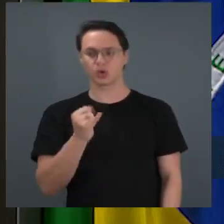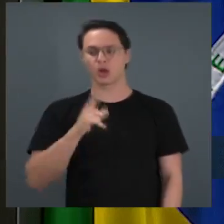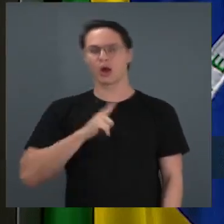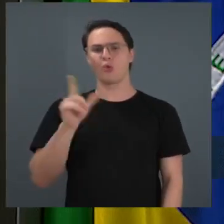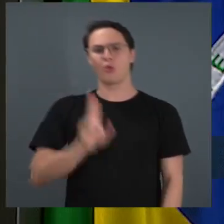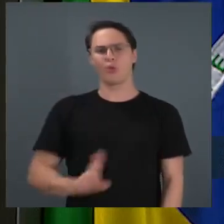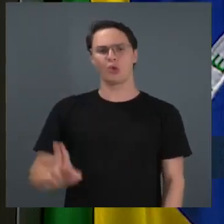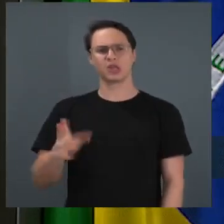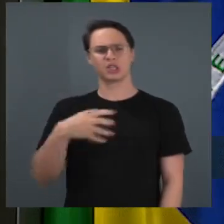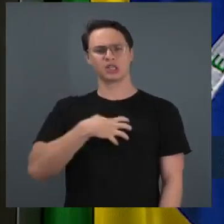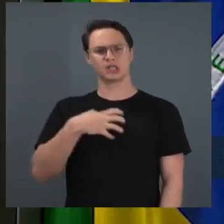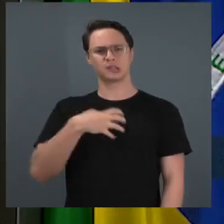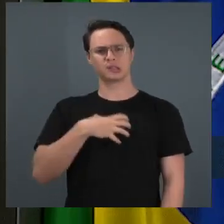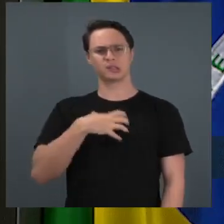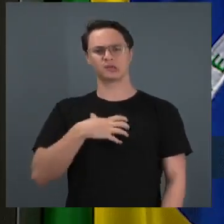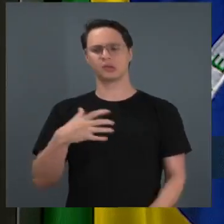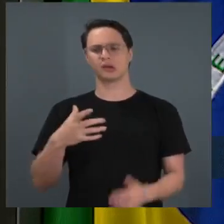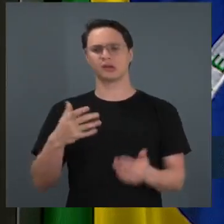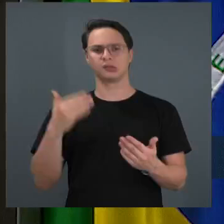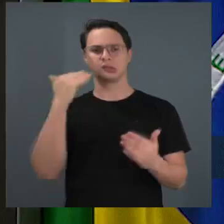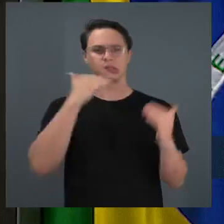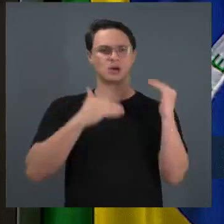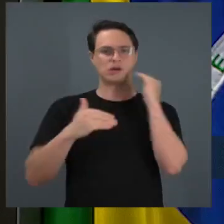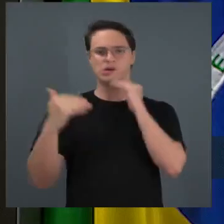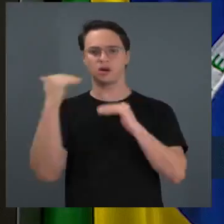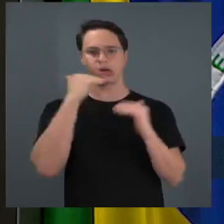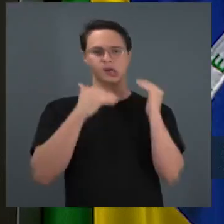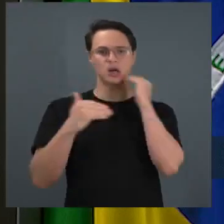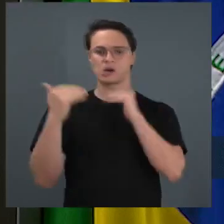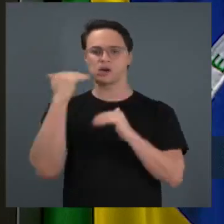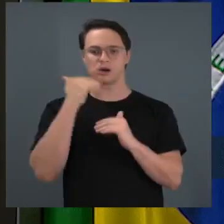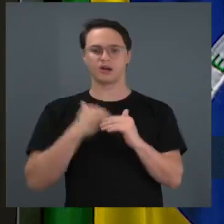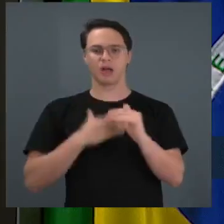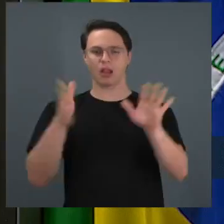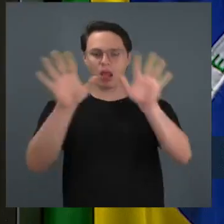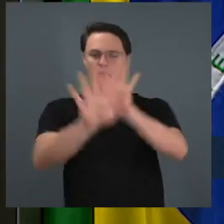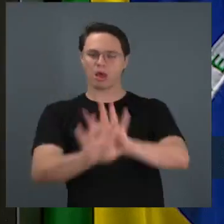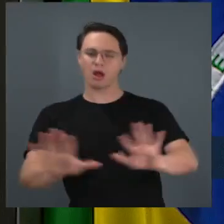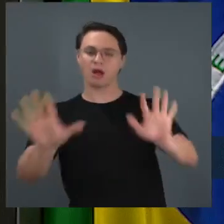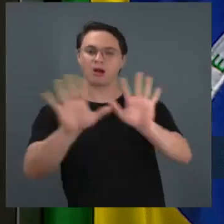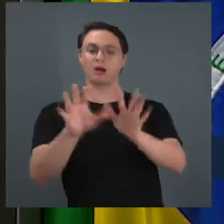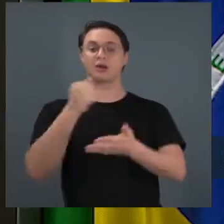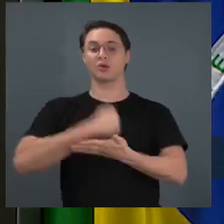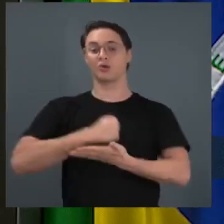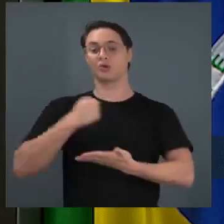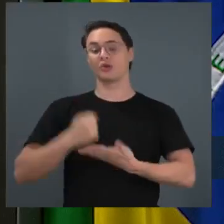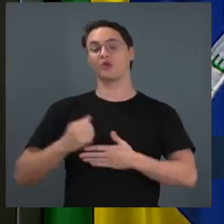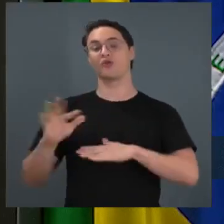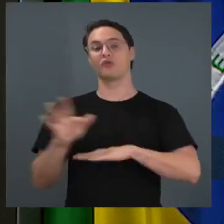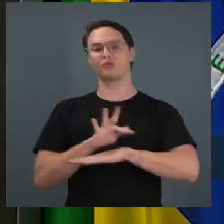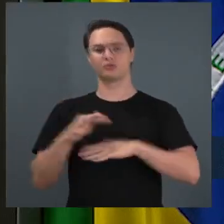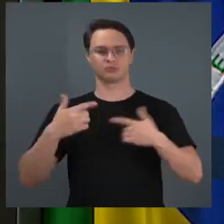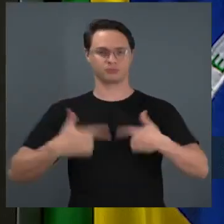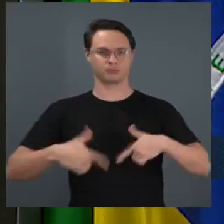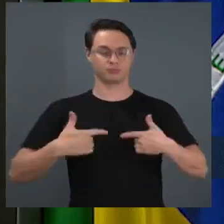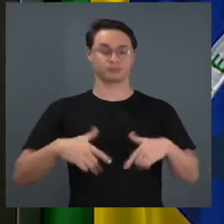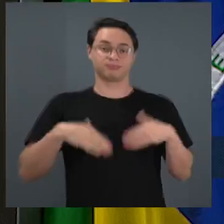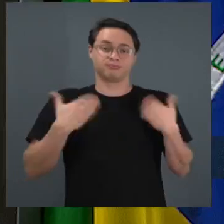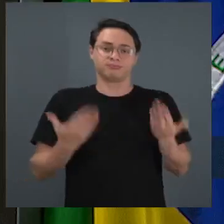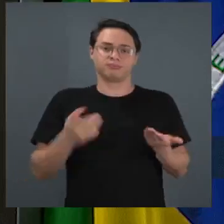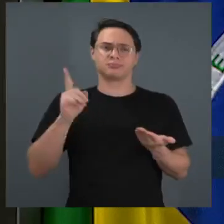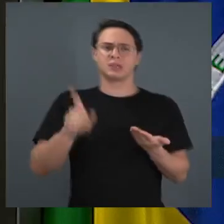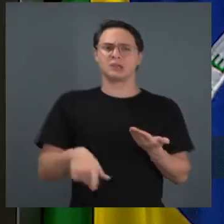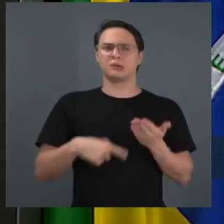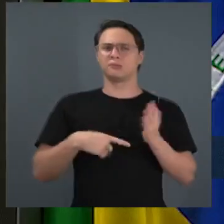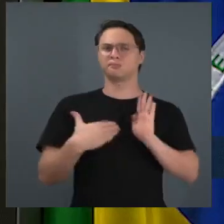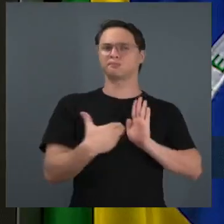de forma indiscriminada para mascarar vínculos formais de emprego, resultando na